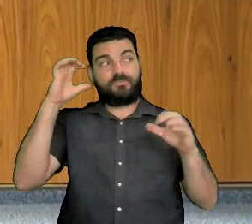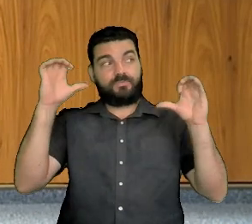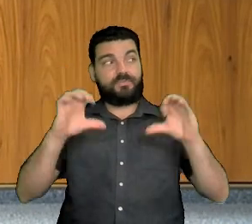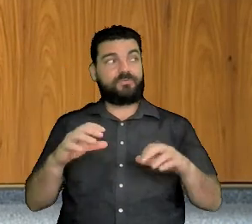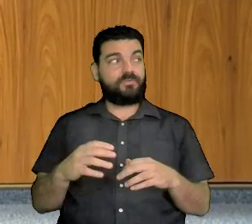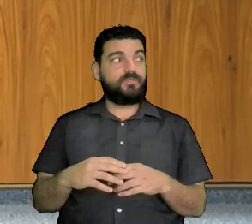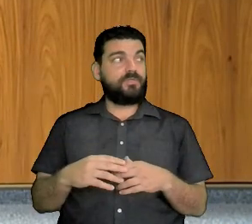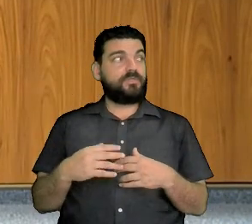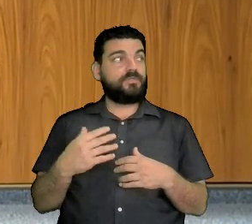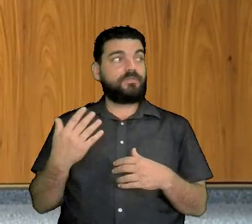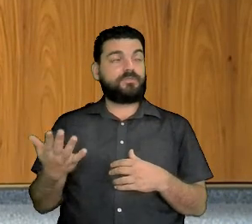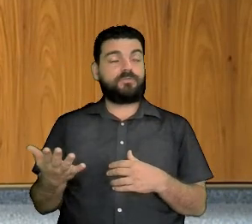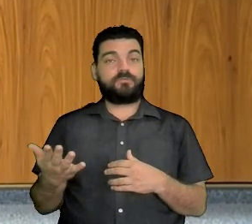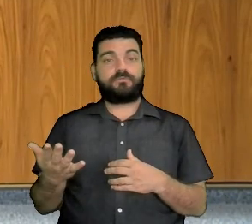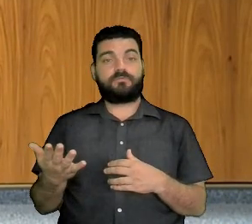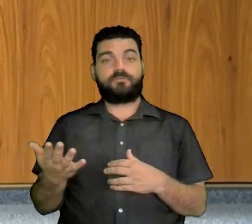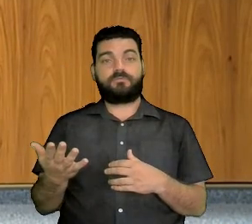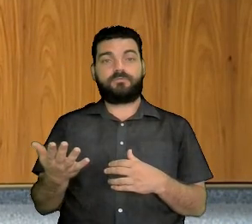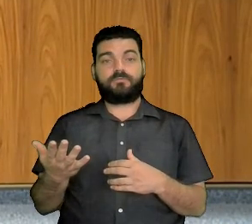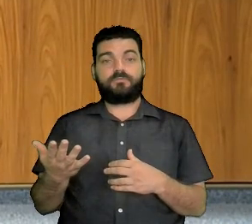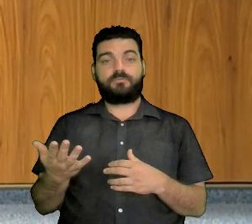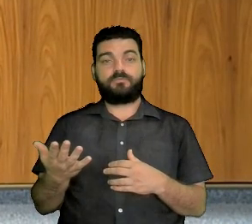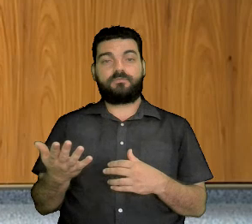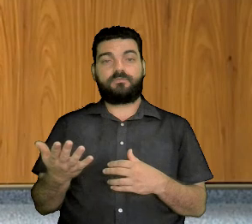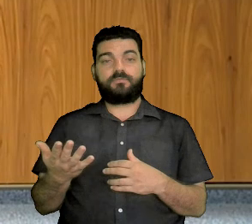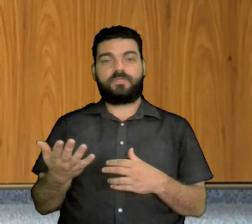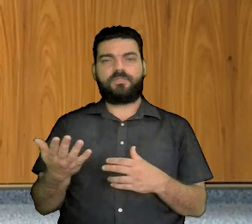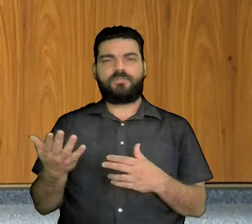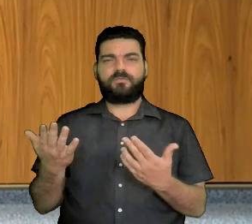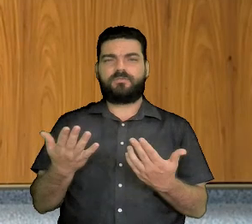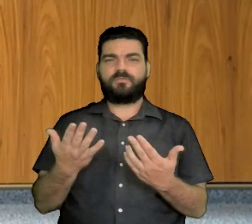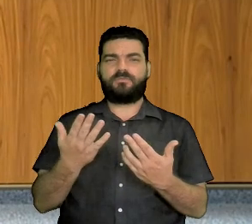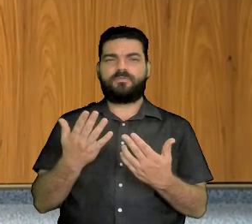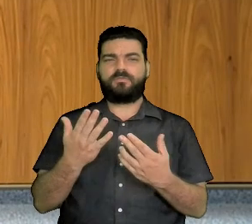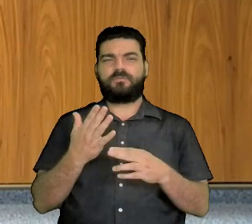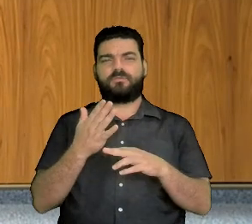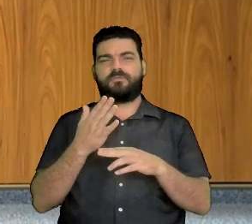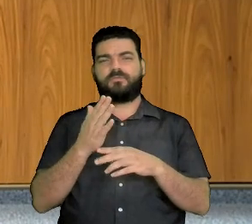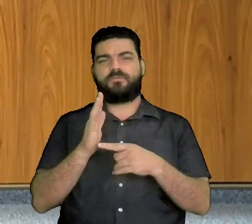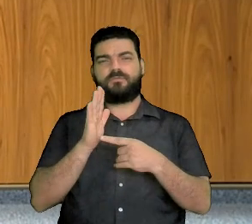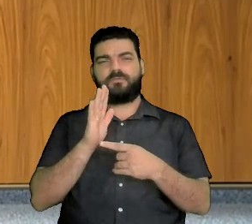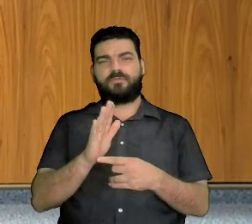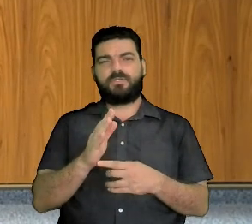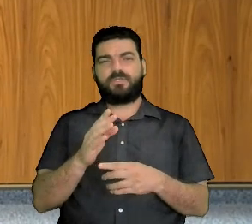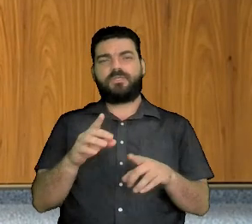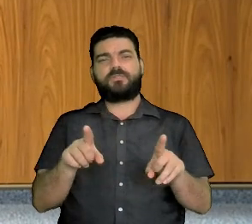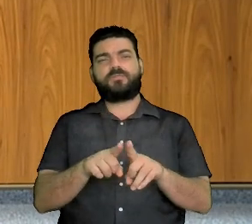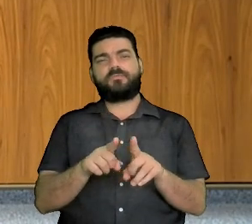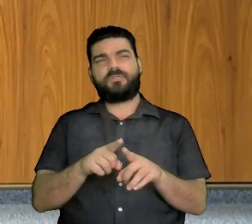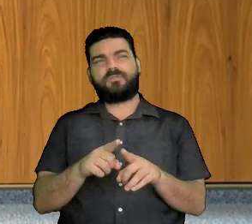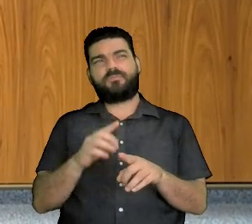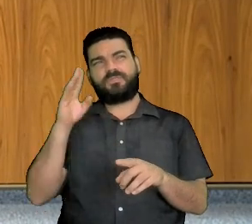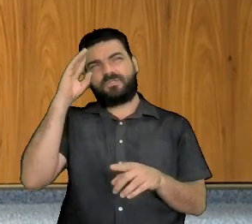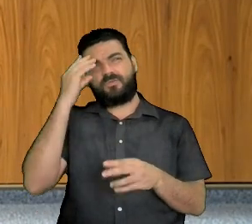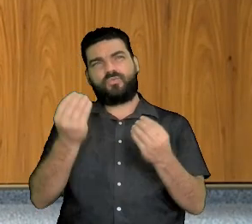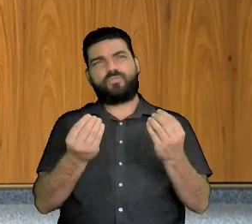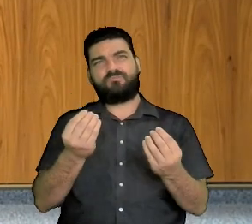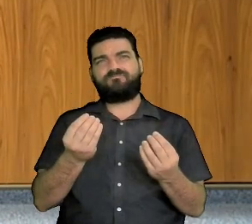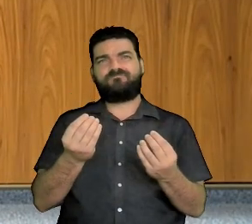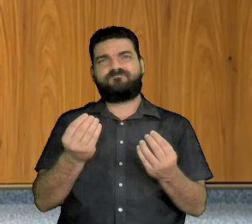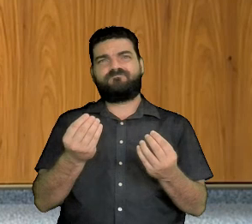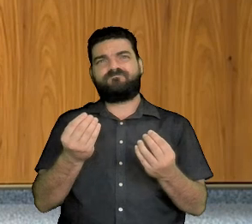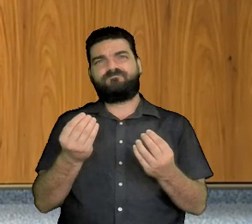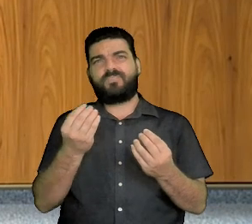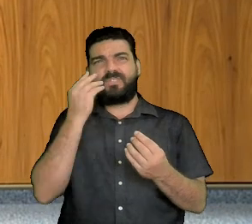e o poder estava entrando em colapso. Então, já desde aquela época a gente via,